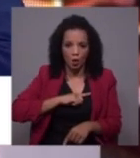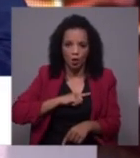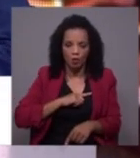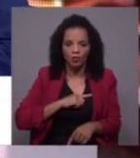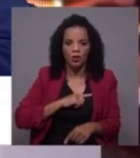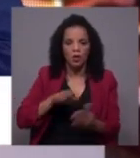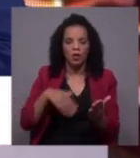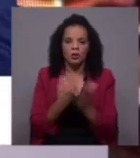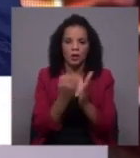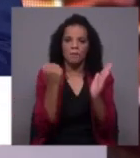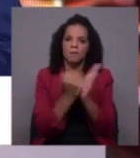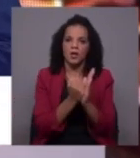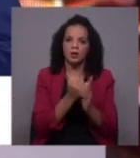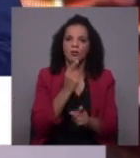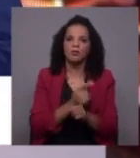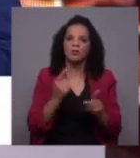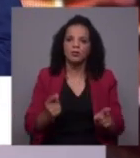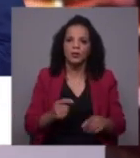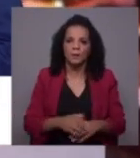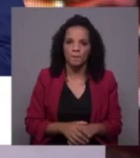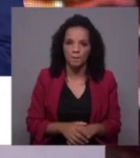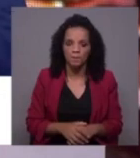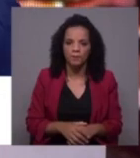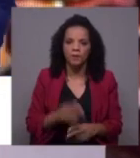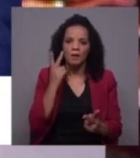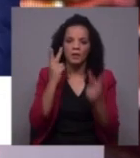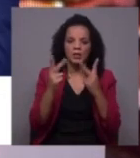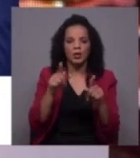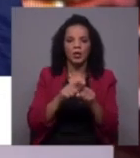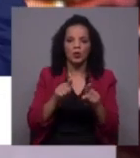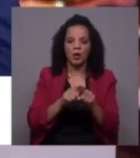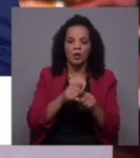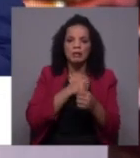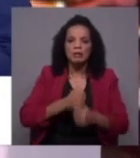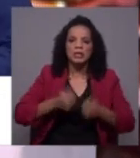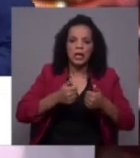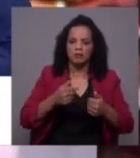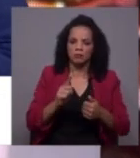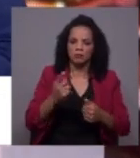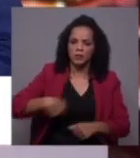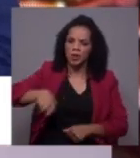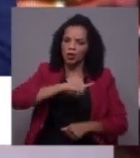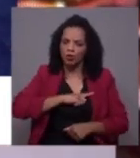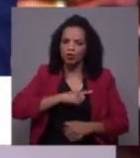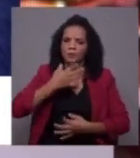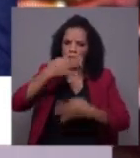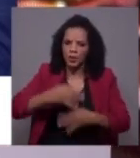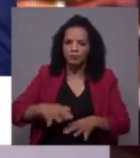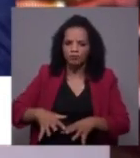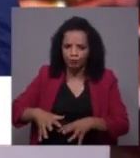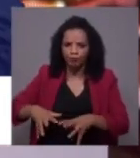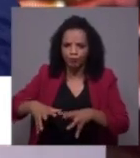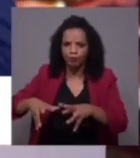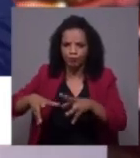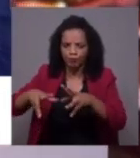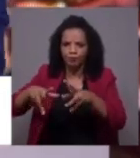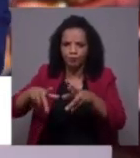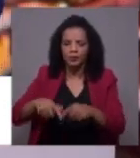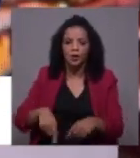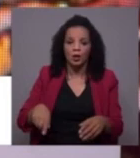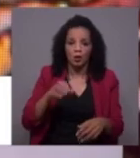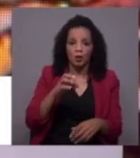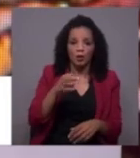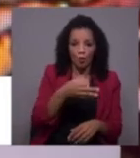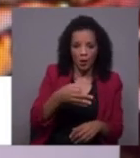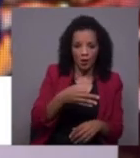uma marca de que não vemos esta visão de gratuitidade da cidade. Nós acreditamos verdadeiramente no progresso. E a insistência no Carlos Moedas,